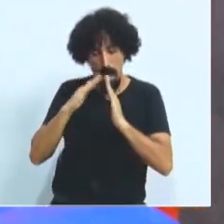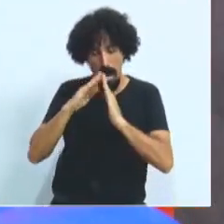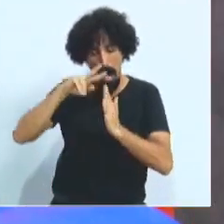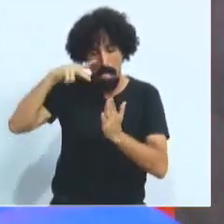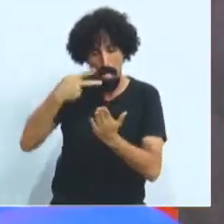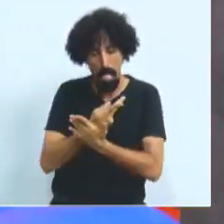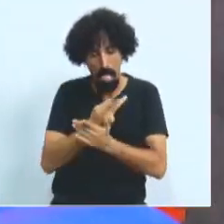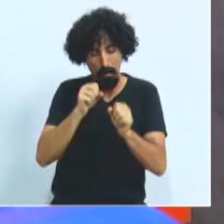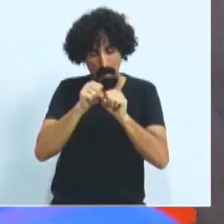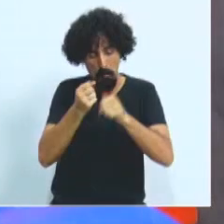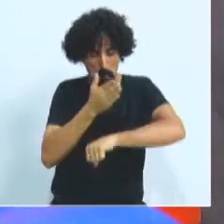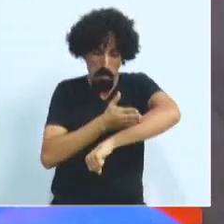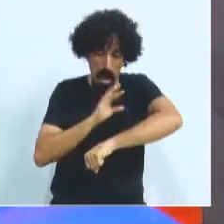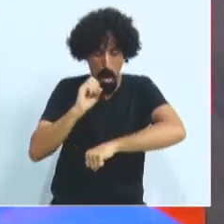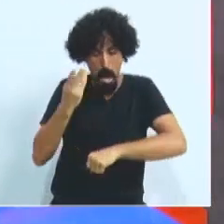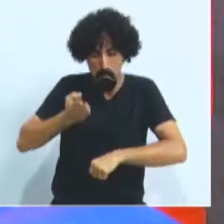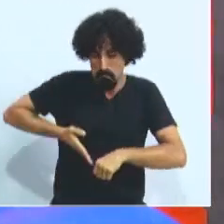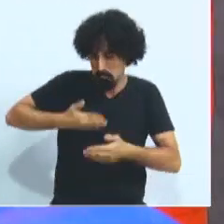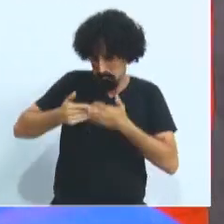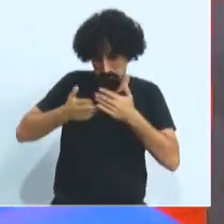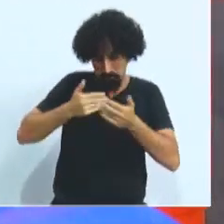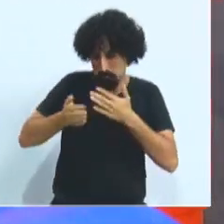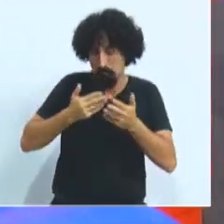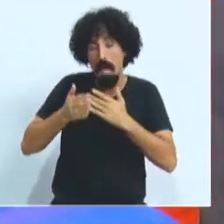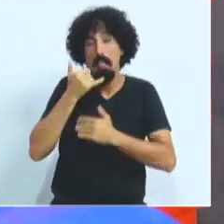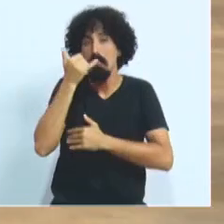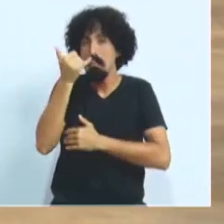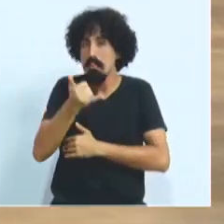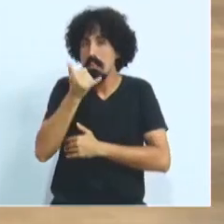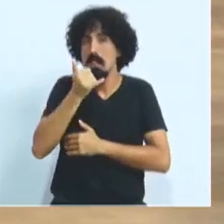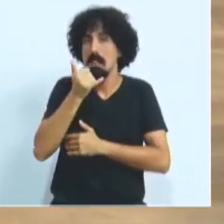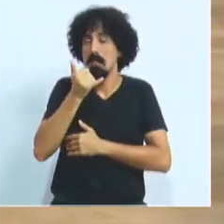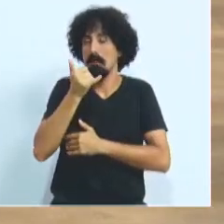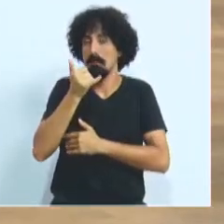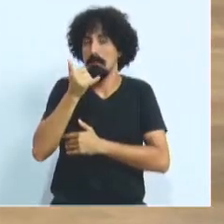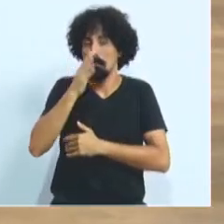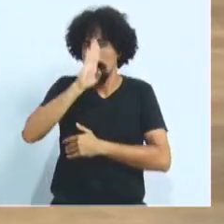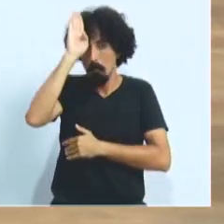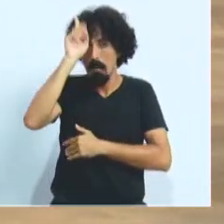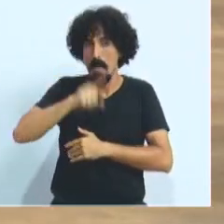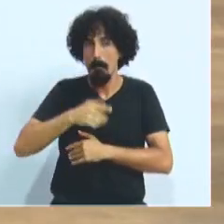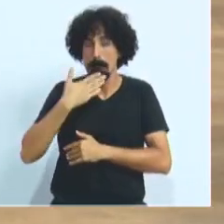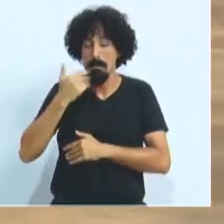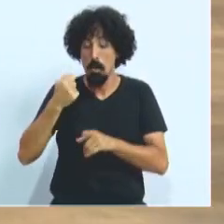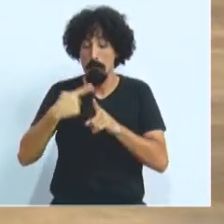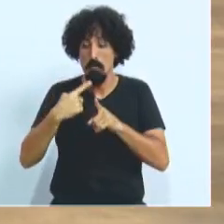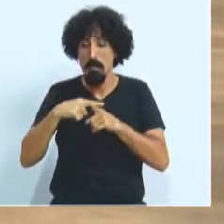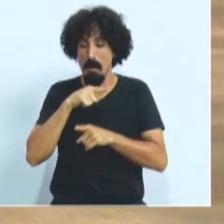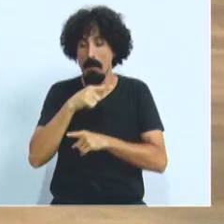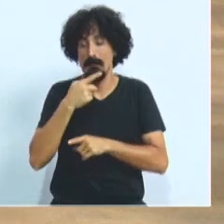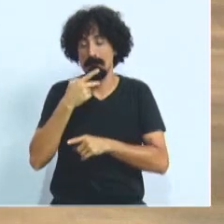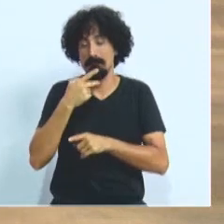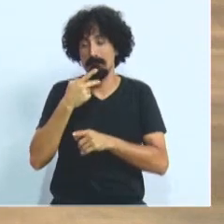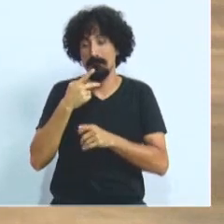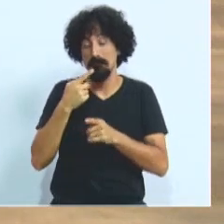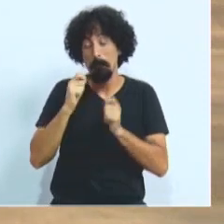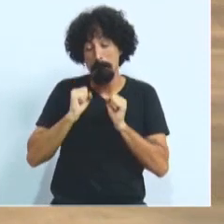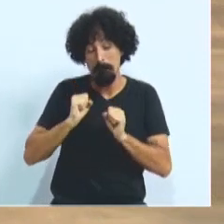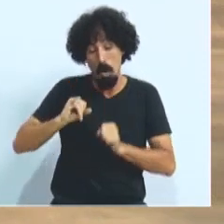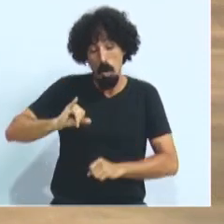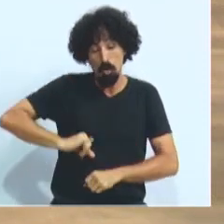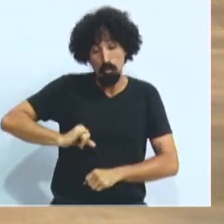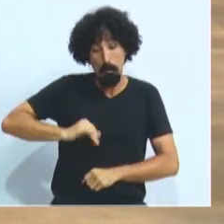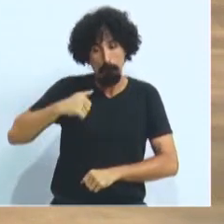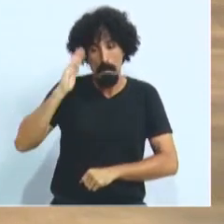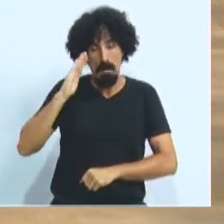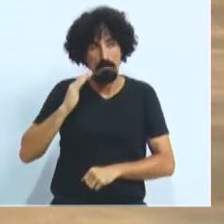serviço de emergência, que vai uma equipe especializada lá e remove essa pessoa. Normalmente ela vai manifestar que está doendo além do normal, né? Quando